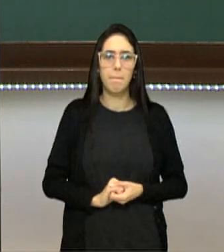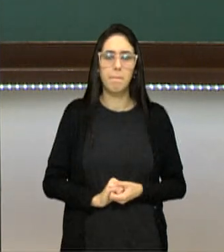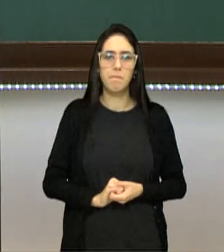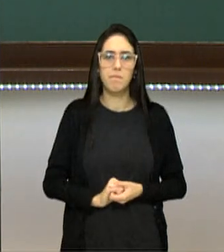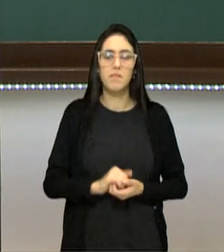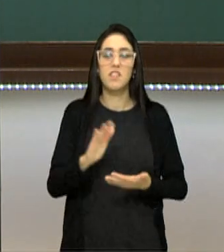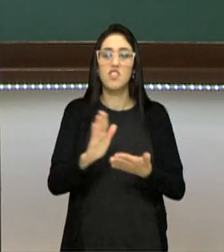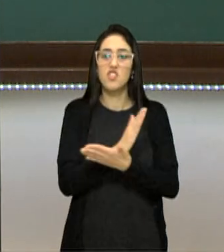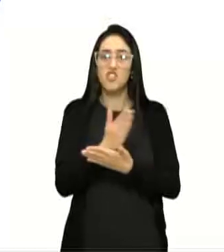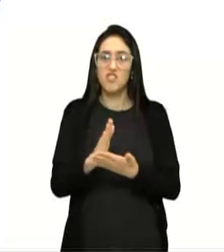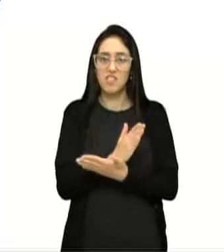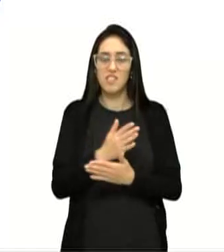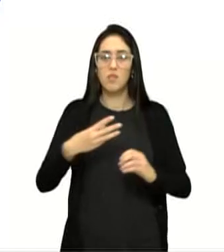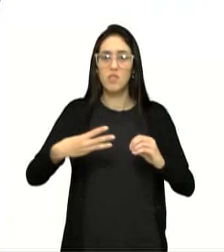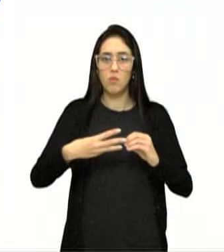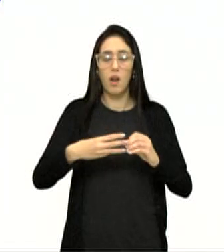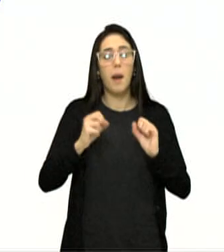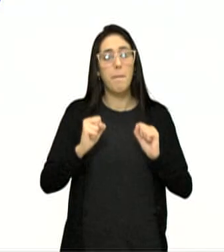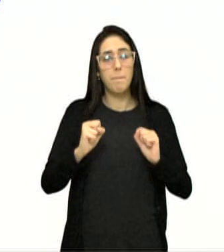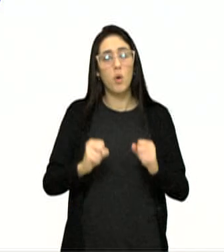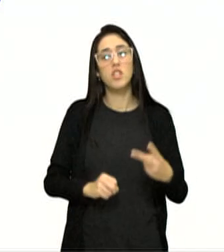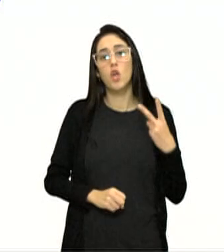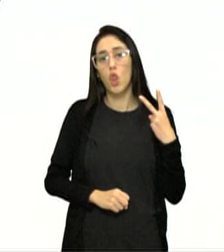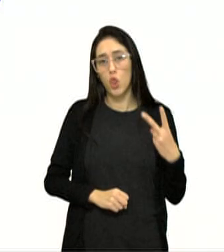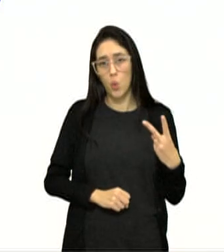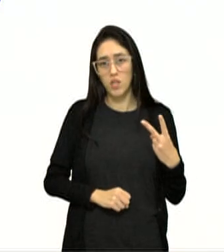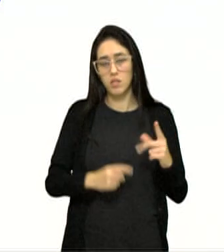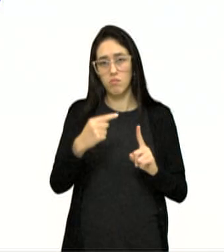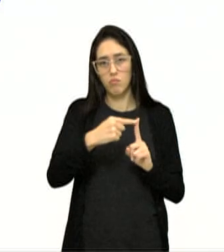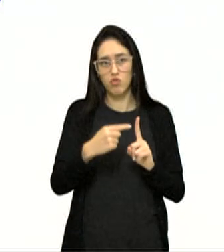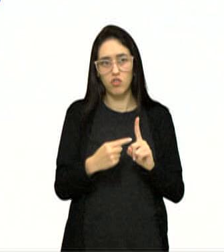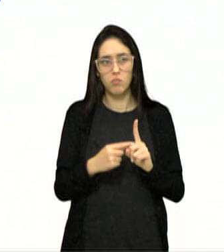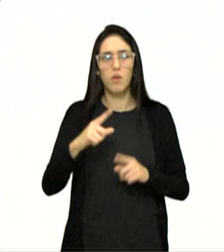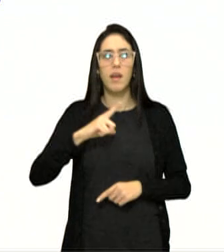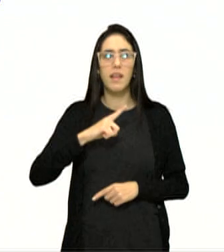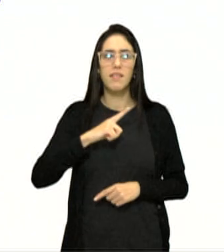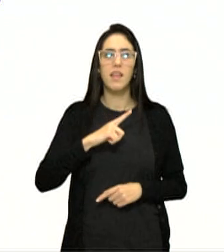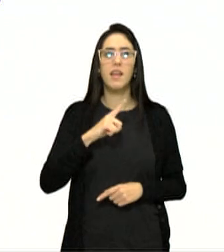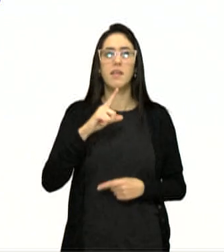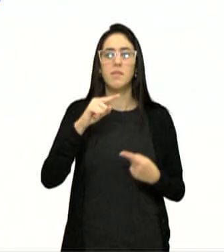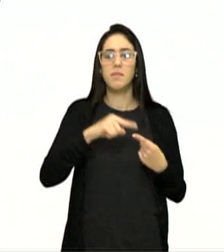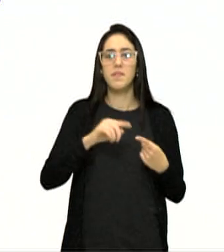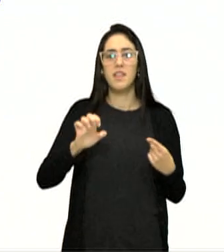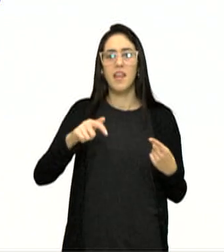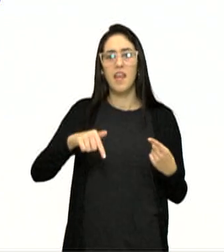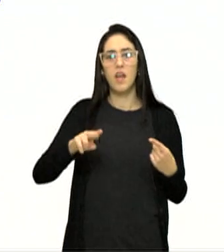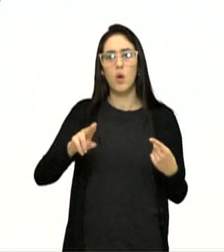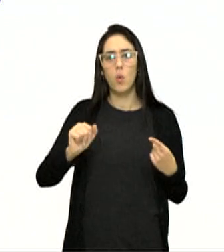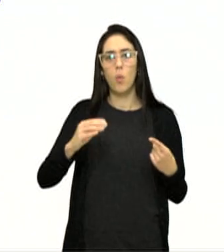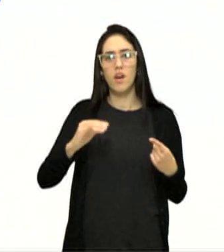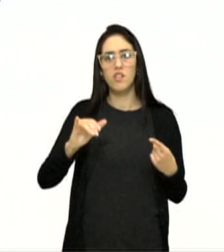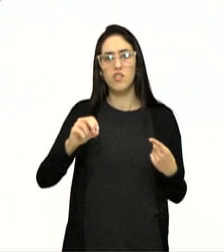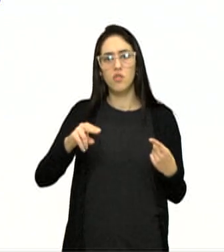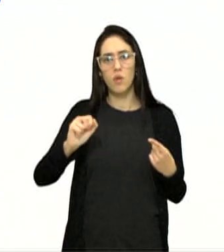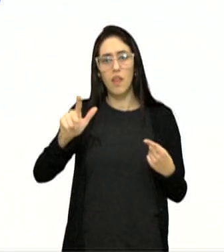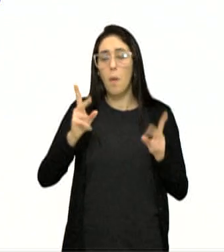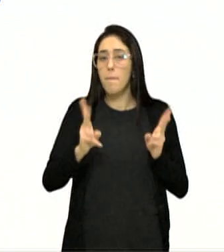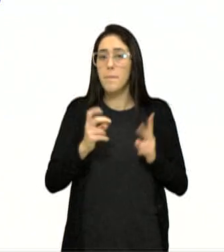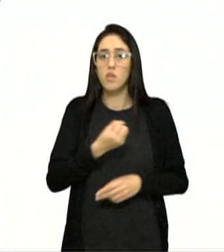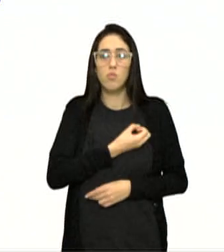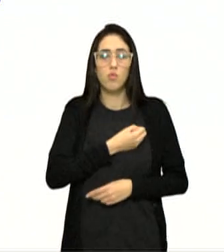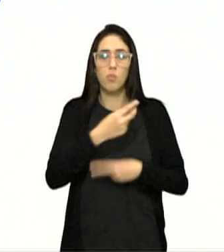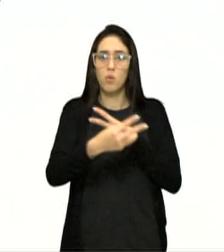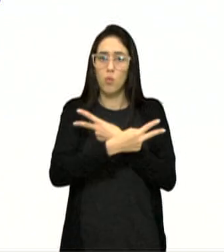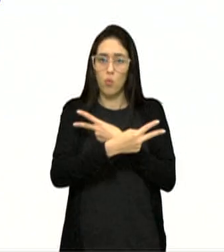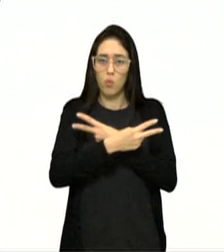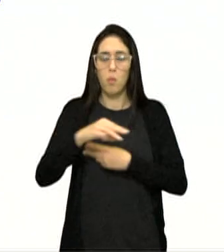divisão celular pode ser de 2 tipos. Pode ser equacional, que mantém o número de cromossomos inteiros ali, como eles são, que a gente